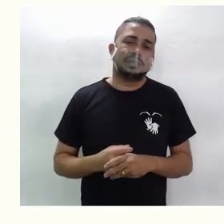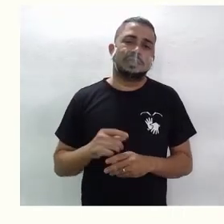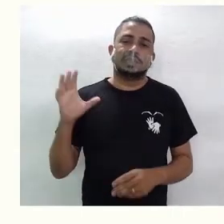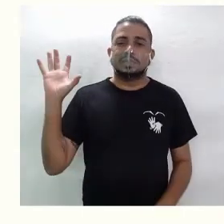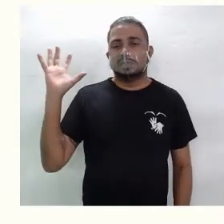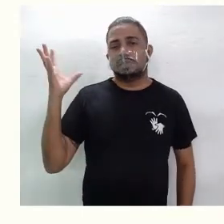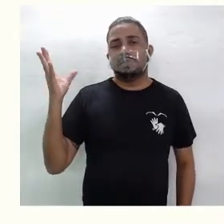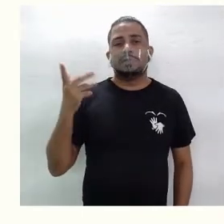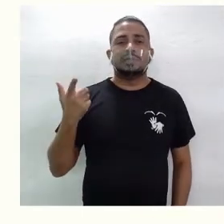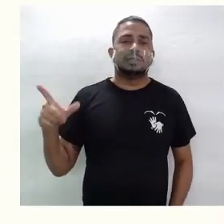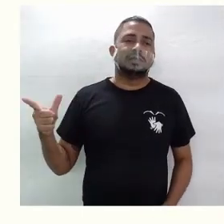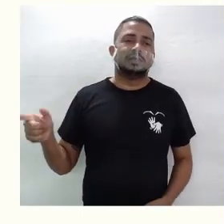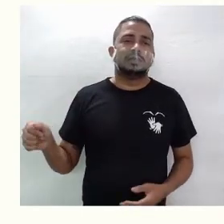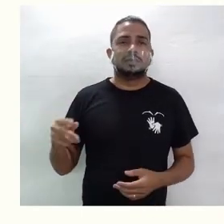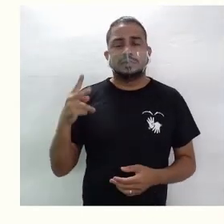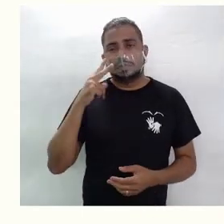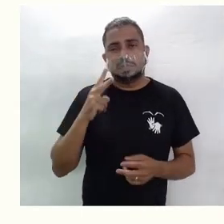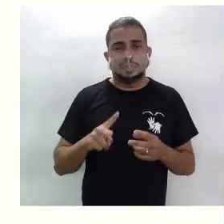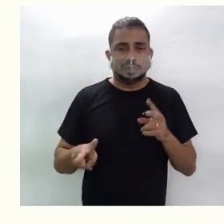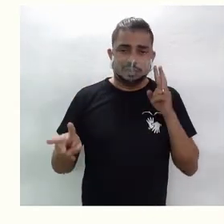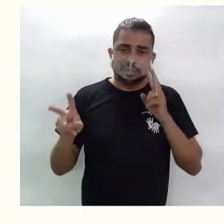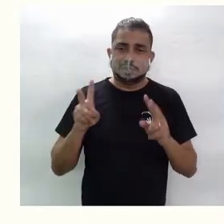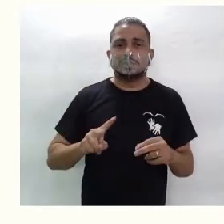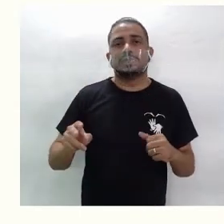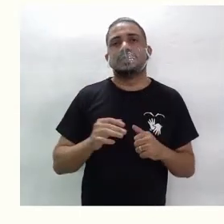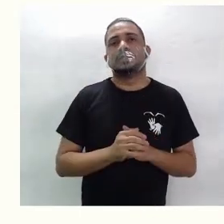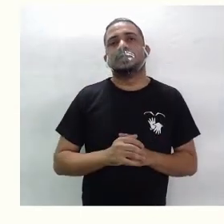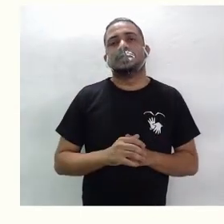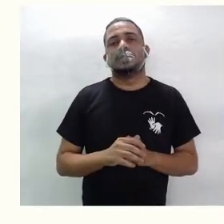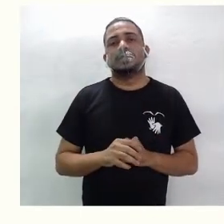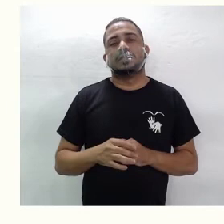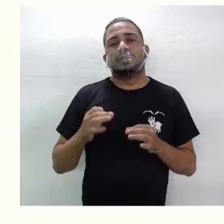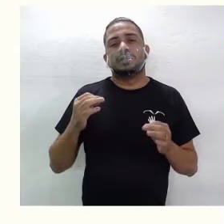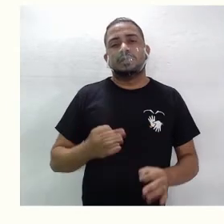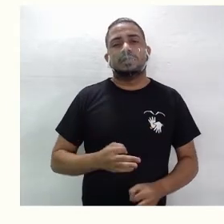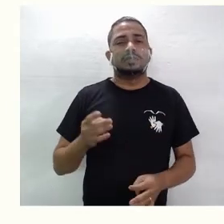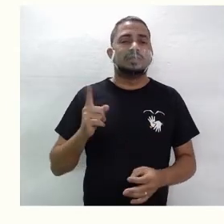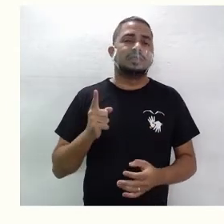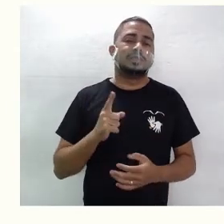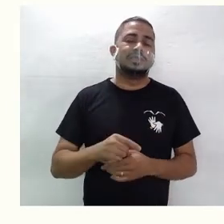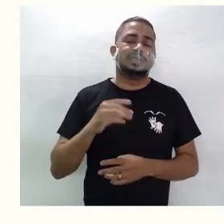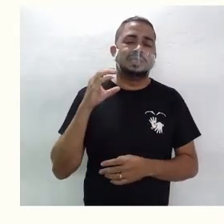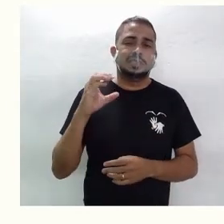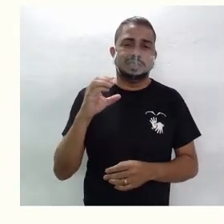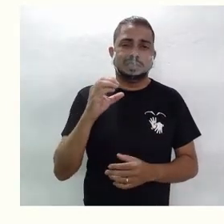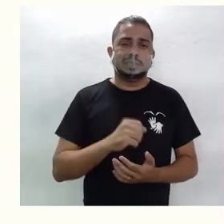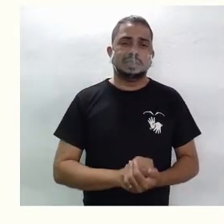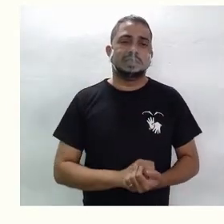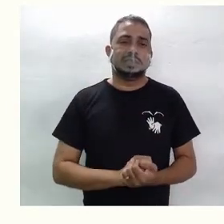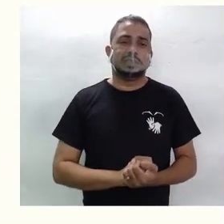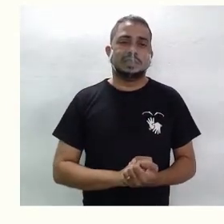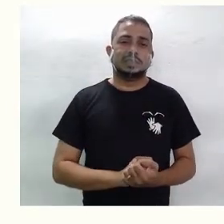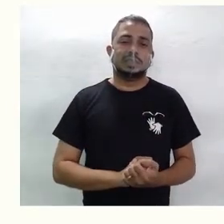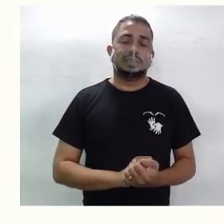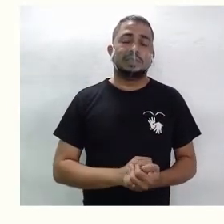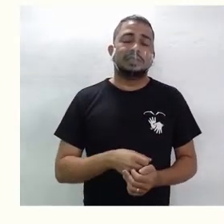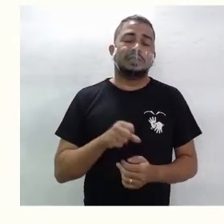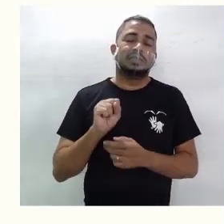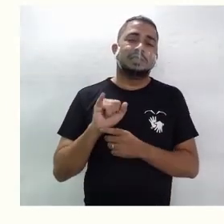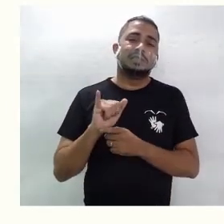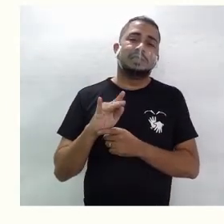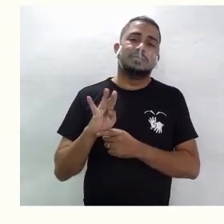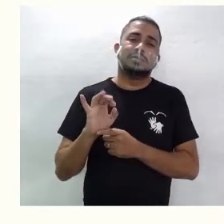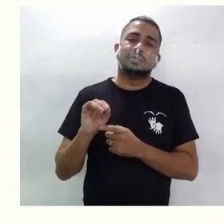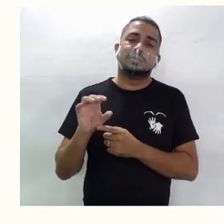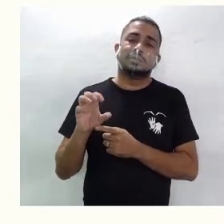clima e outros. A gente vai ver, pensa e diz se está correto ou incorreto. C. Os símbolos